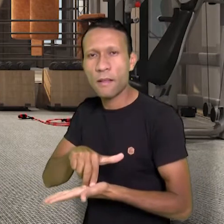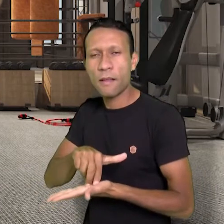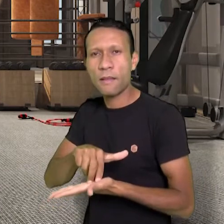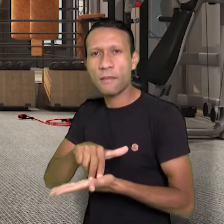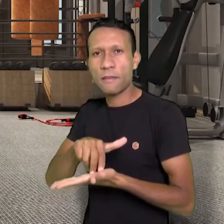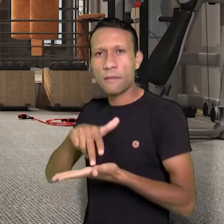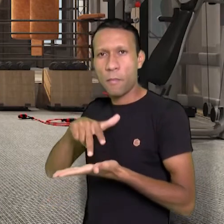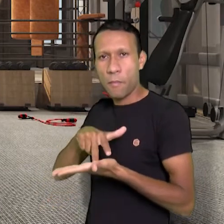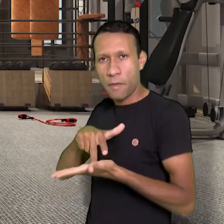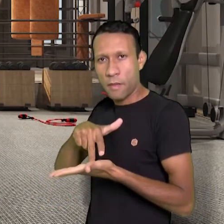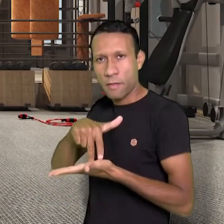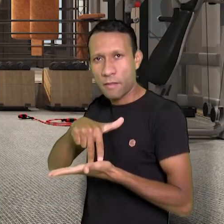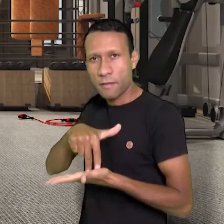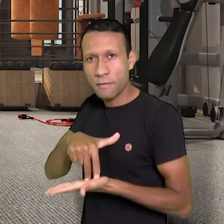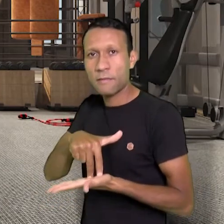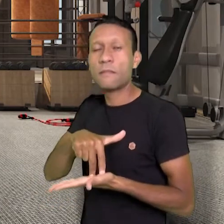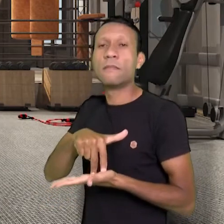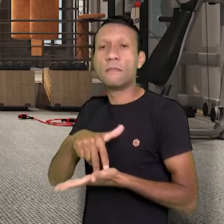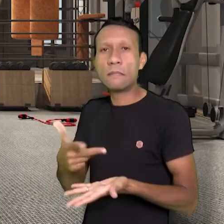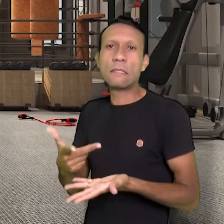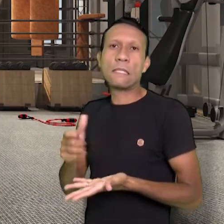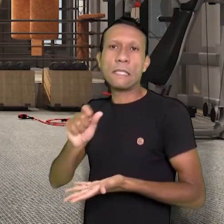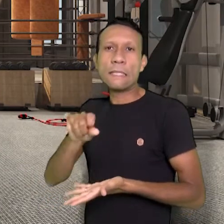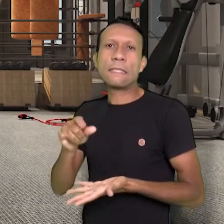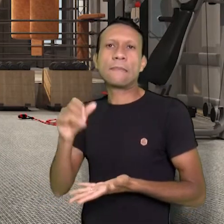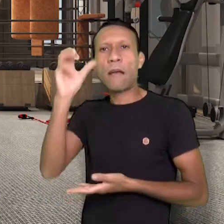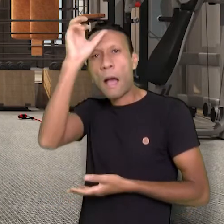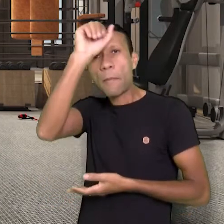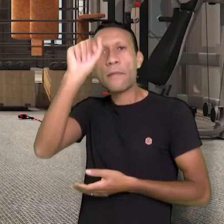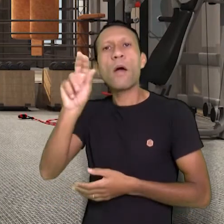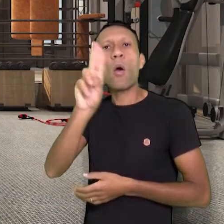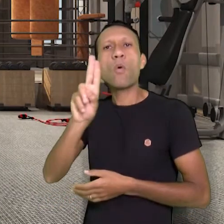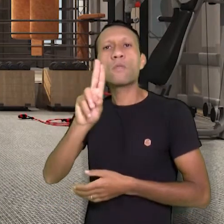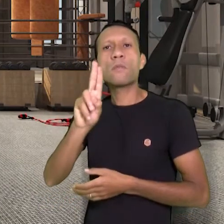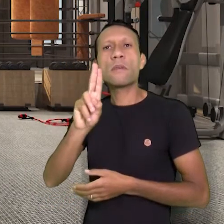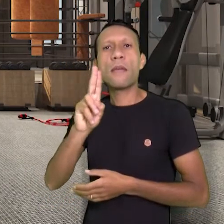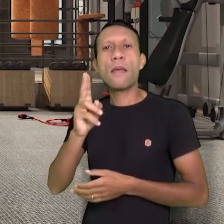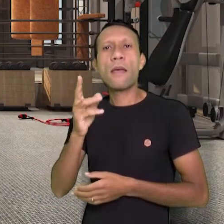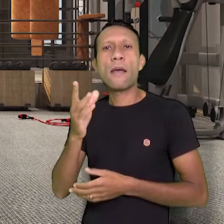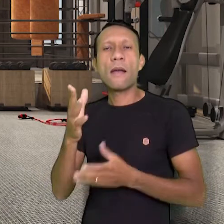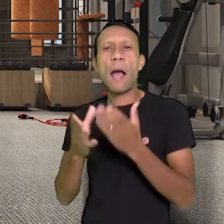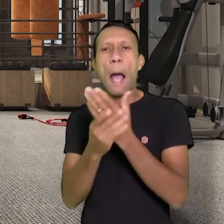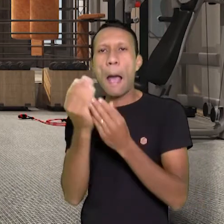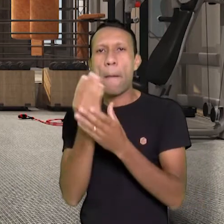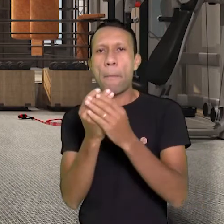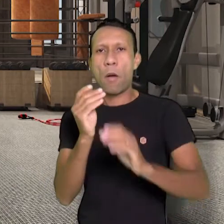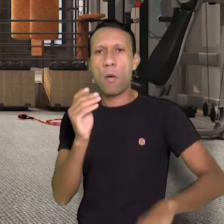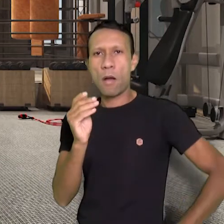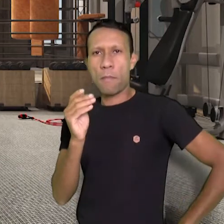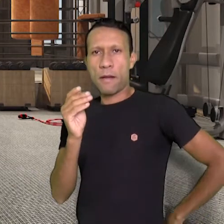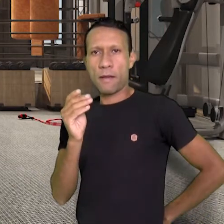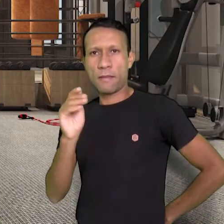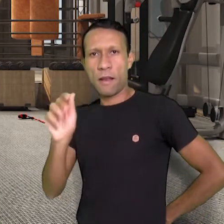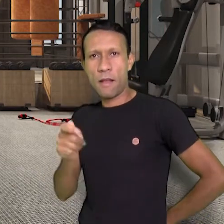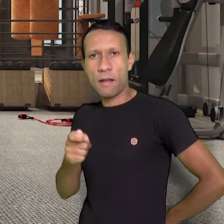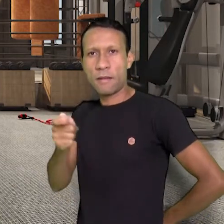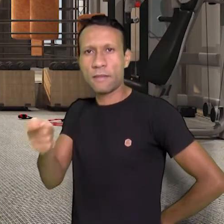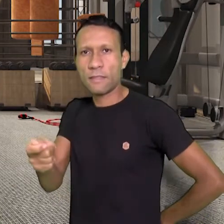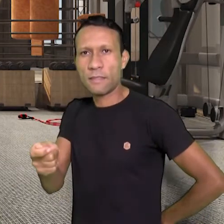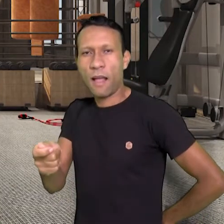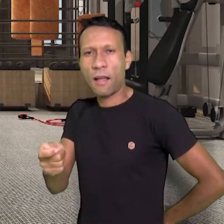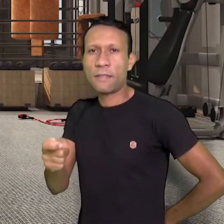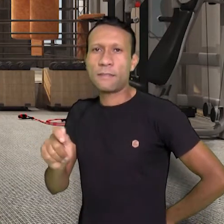certo ou geralmente quando está aprendendo utilizar a mão atrás ou no quadrinho depende do estilo do lutador